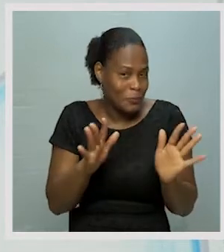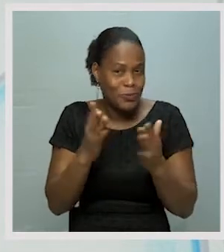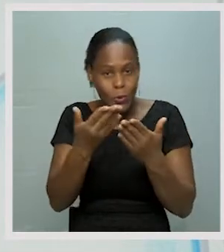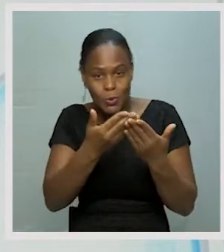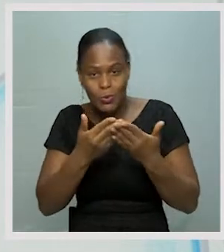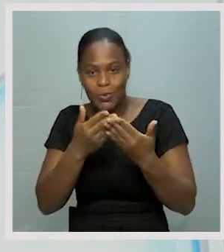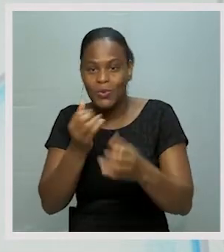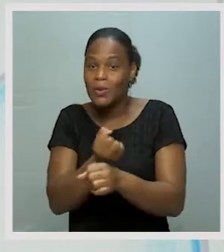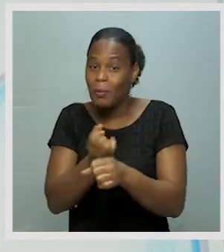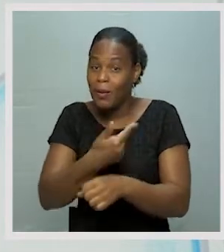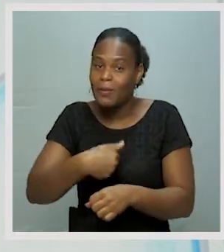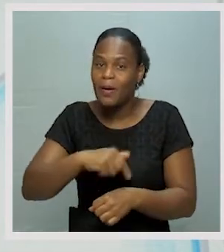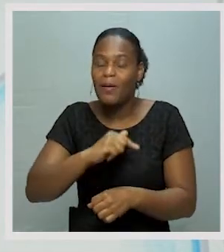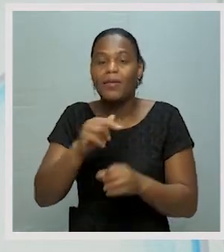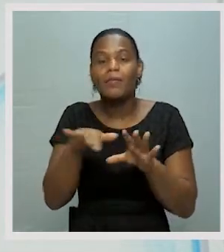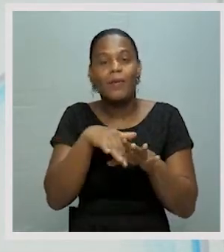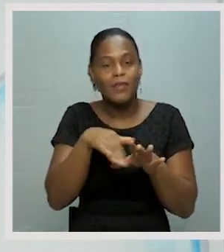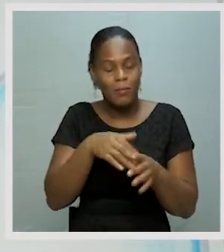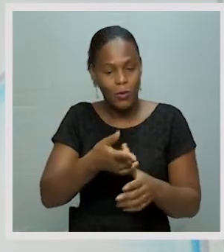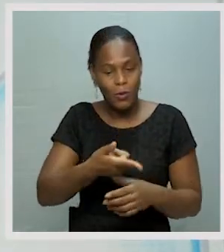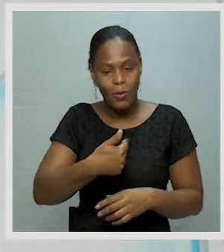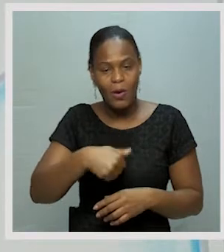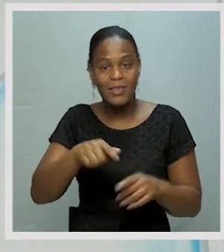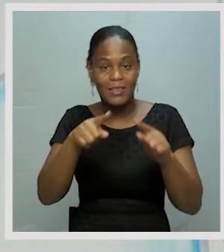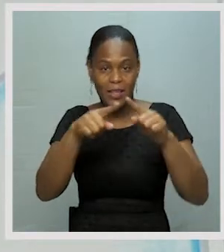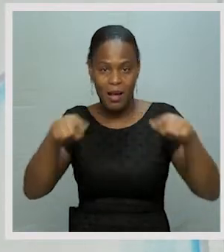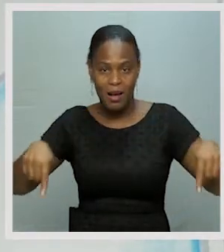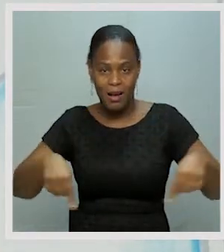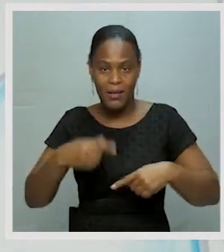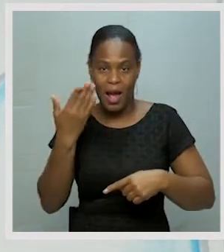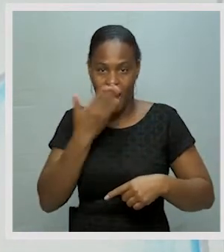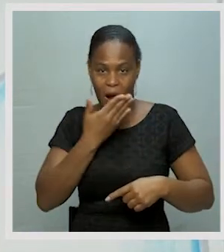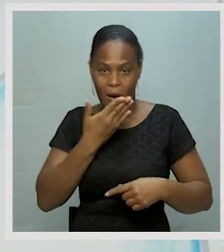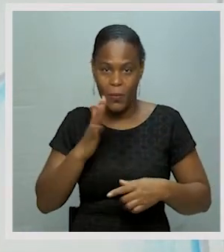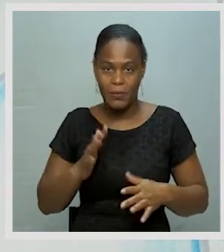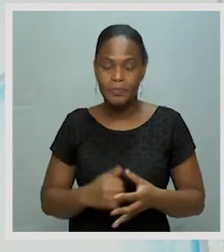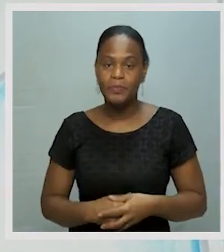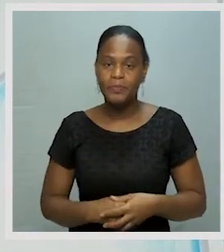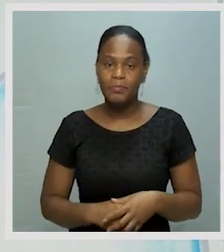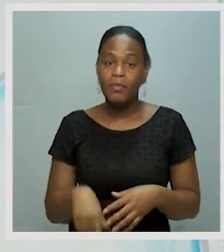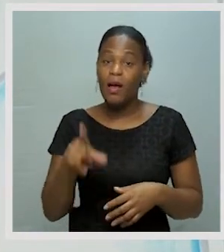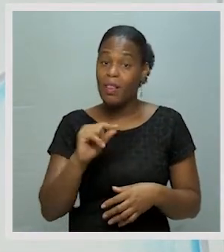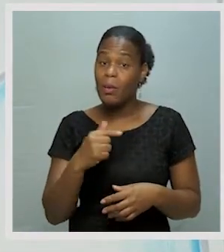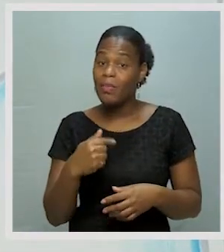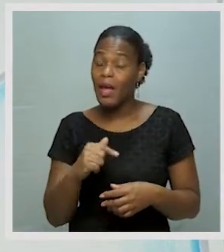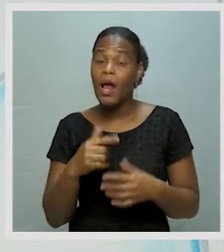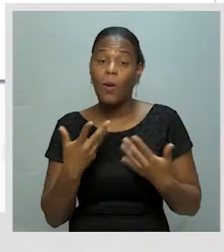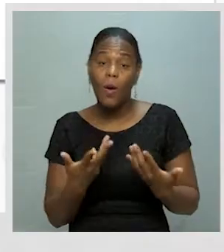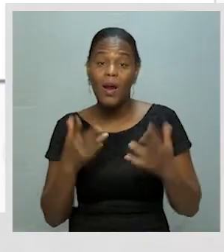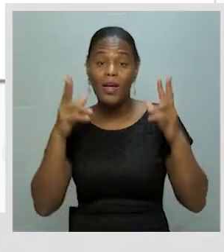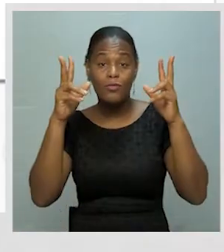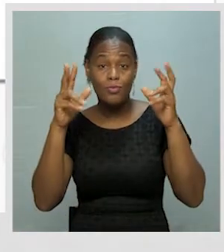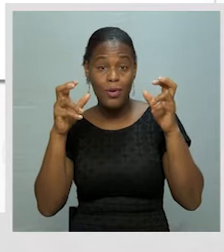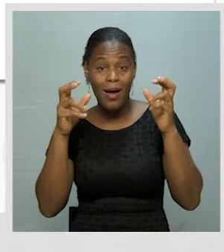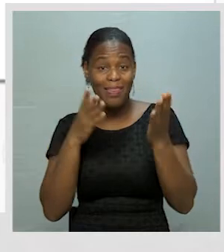trabalhos, às nossas participações nas salas de aulas. Ainda nós temos a citação direta quando ela é curta. Por